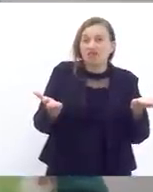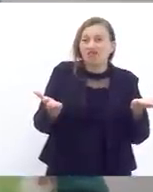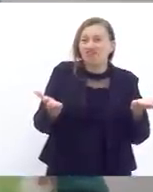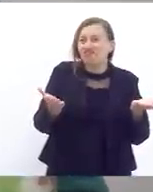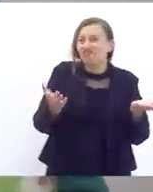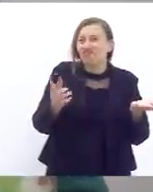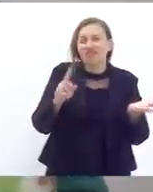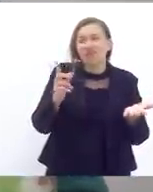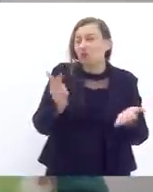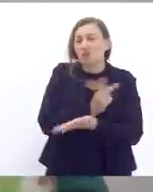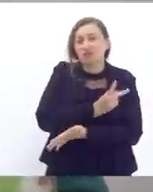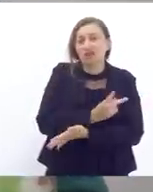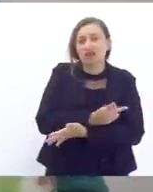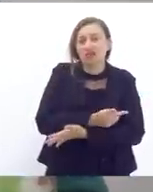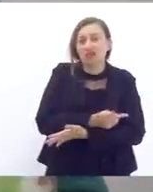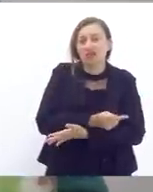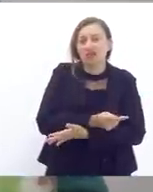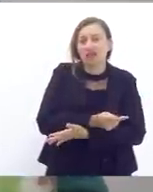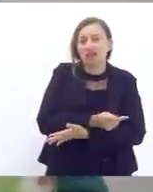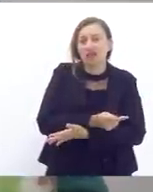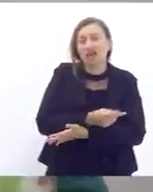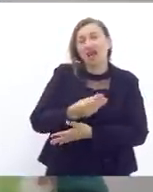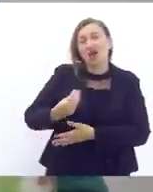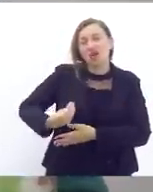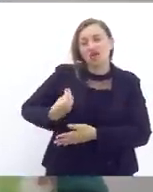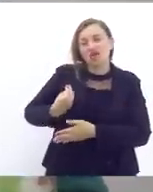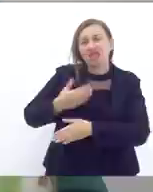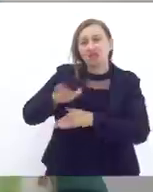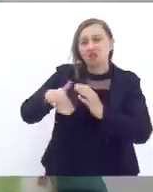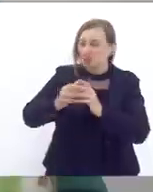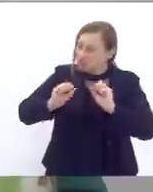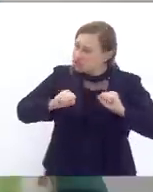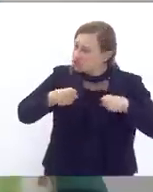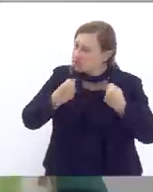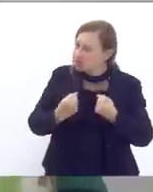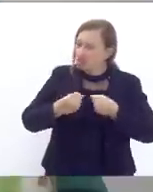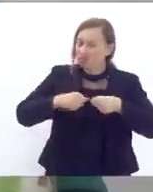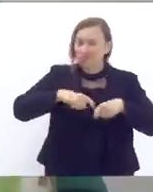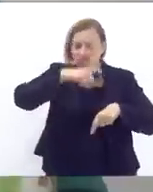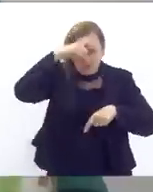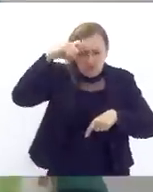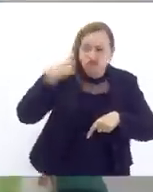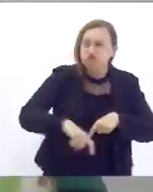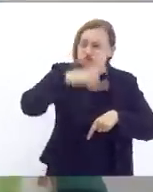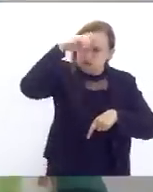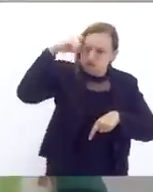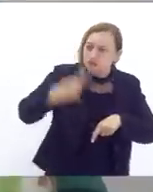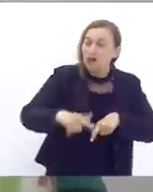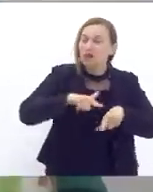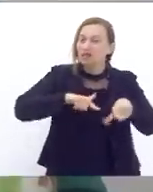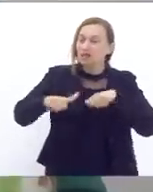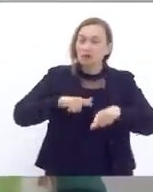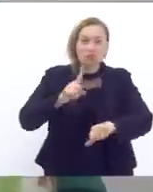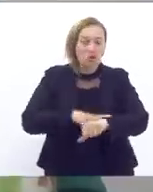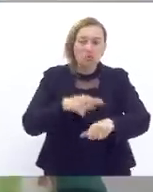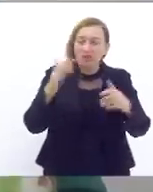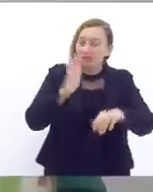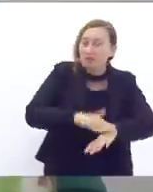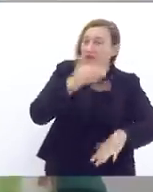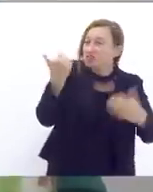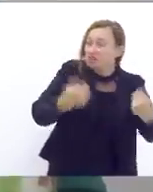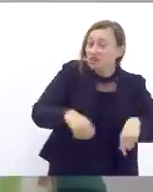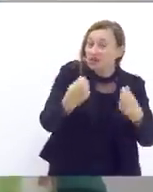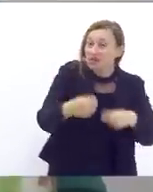não se concretize né uma vida inteira dedicada ao estado e no momento em que mais se